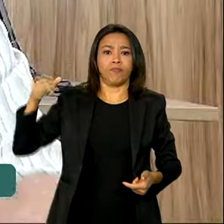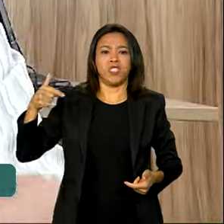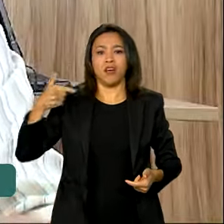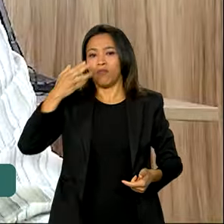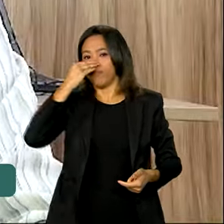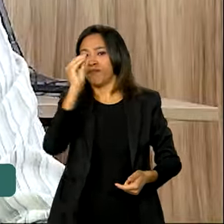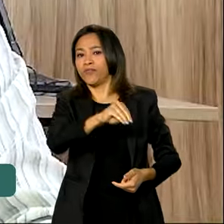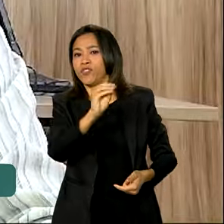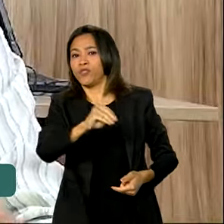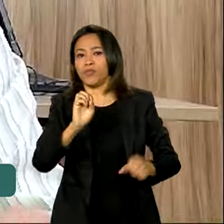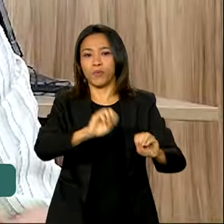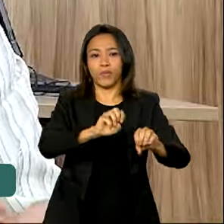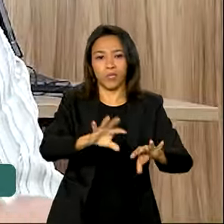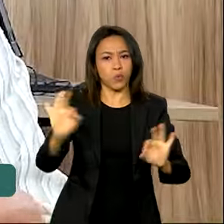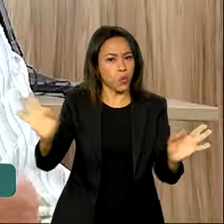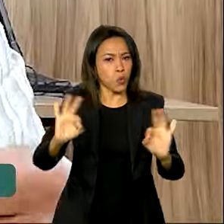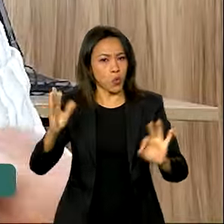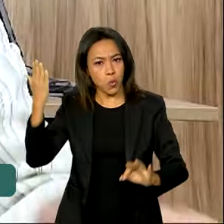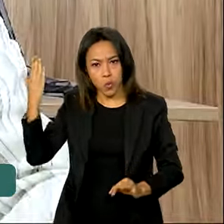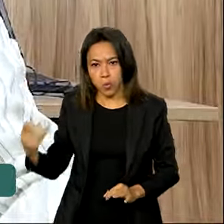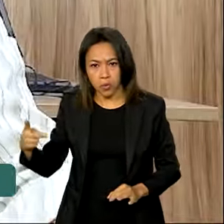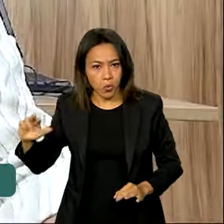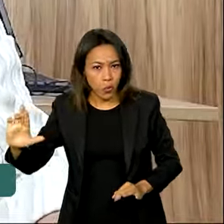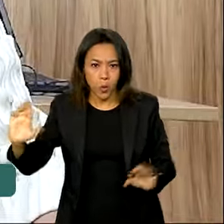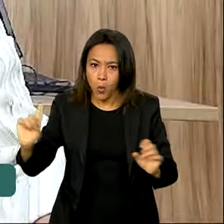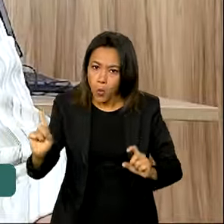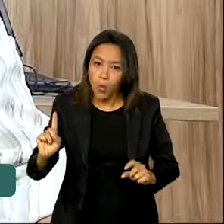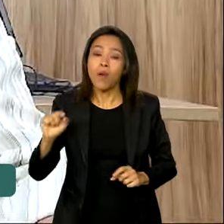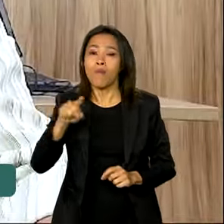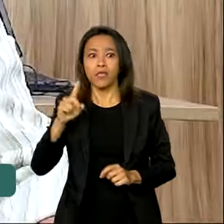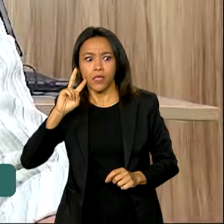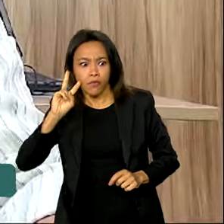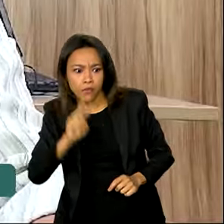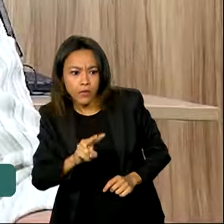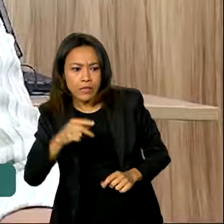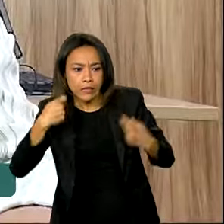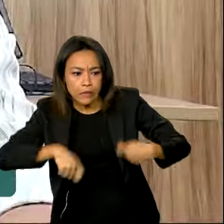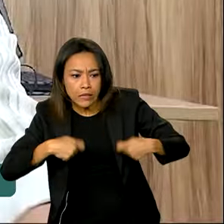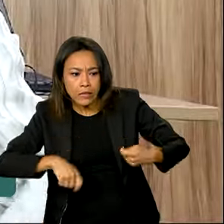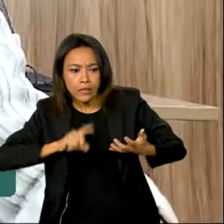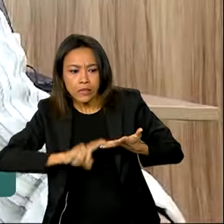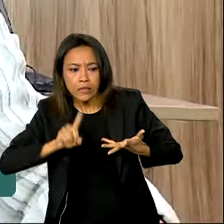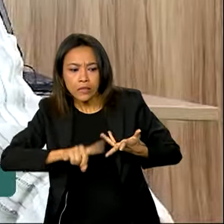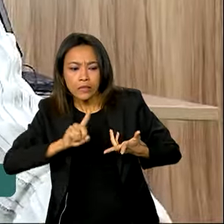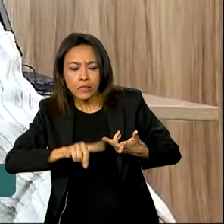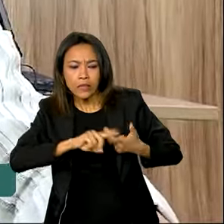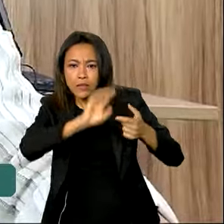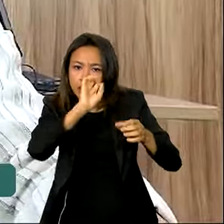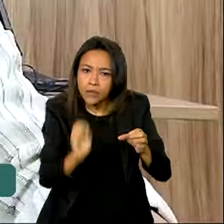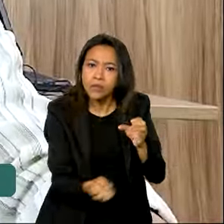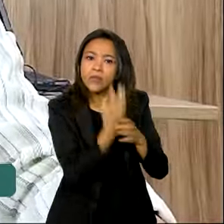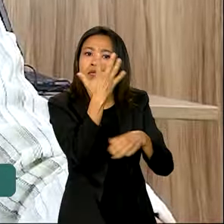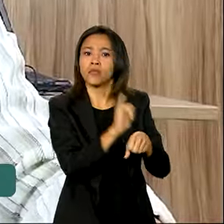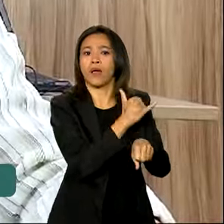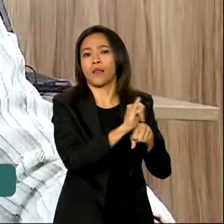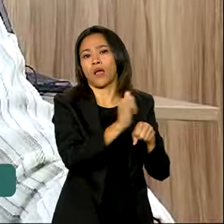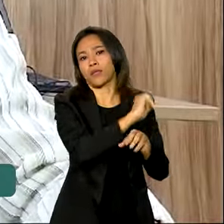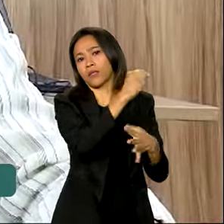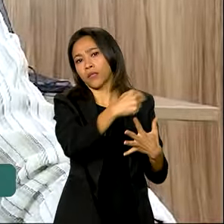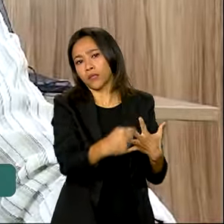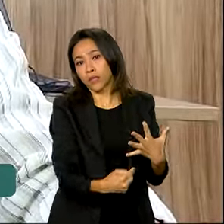costas, não vira as costas, ao contrário, vai ao encontro dessa demanda e cria as condições para que a juventude